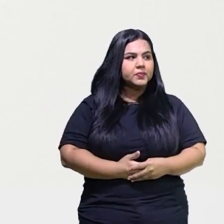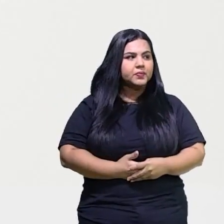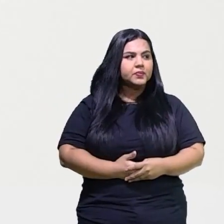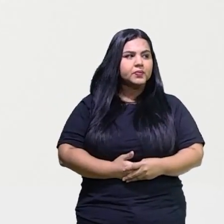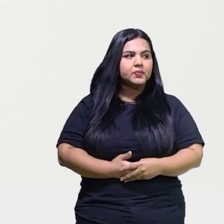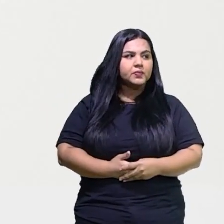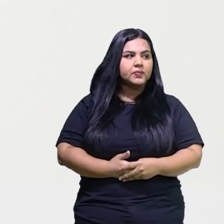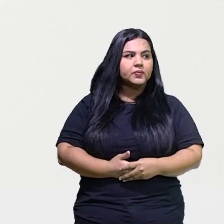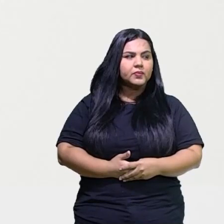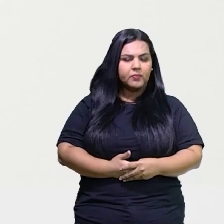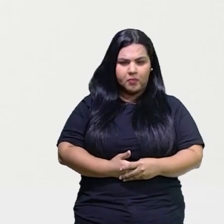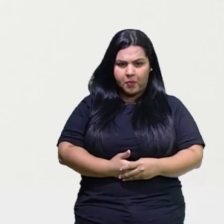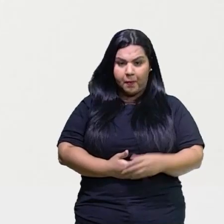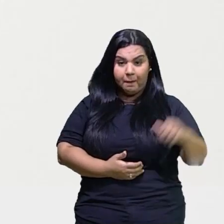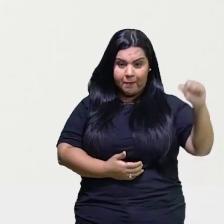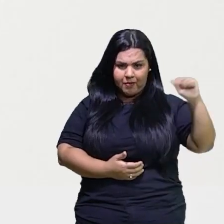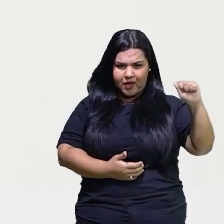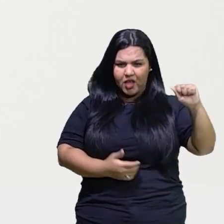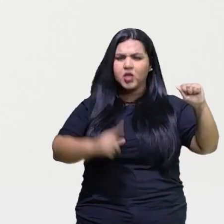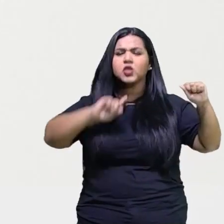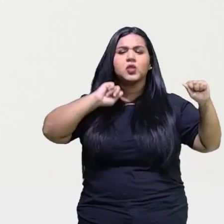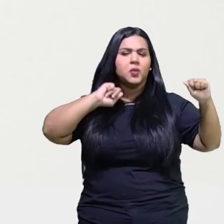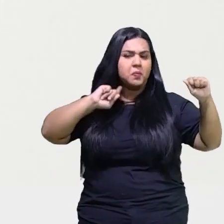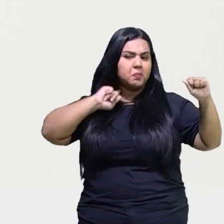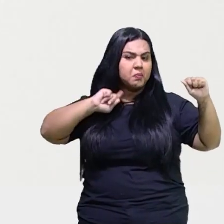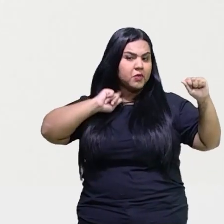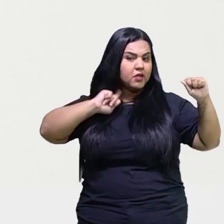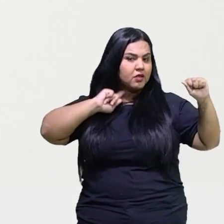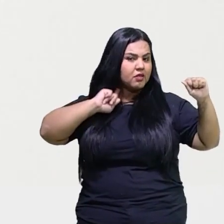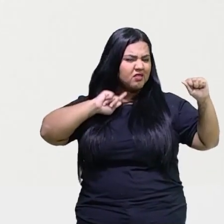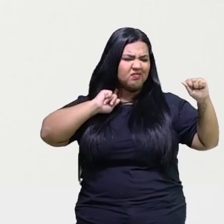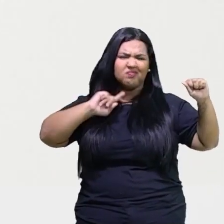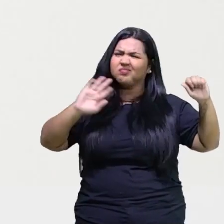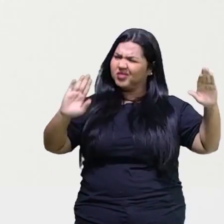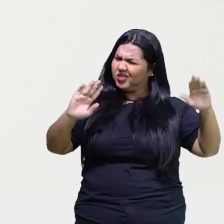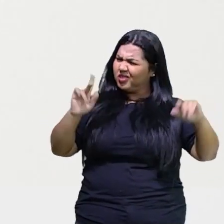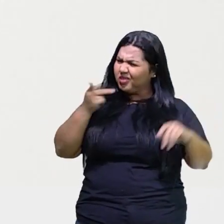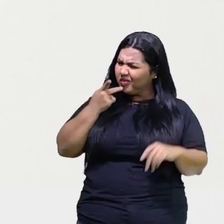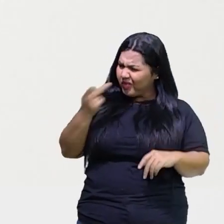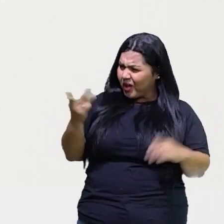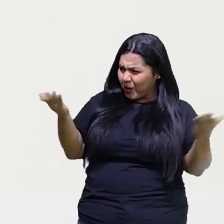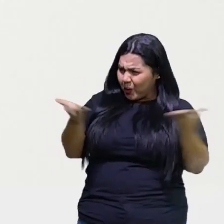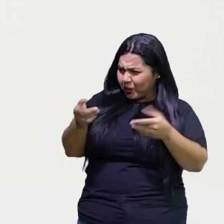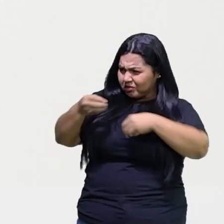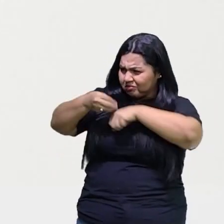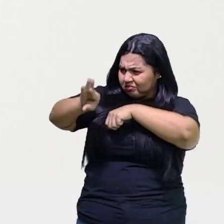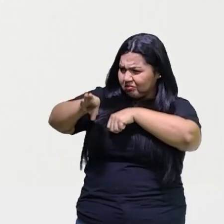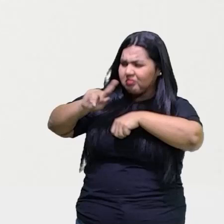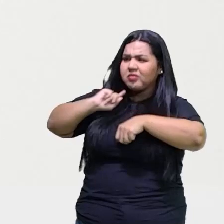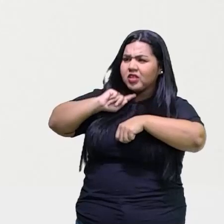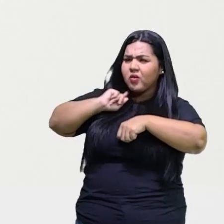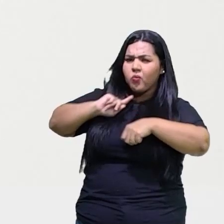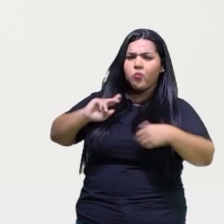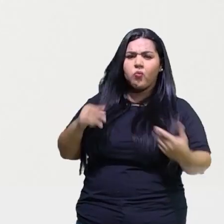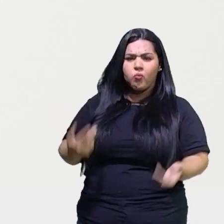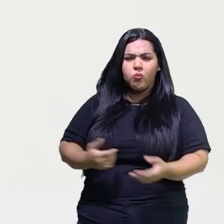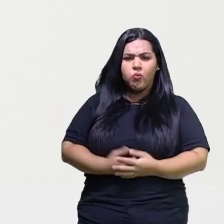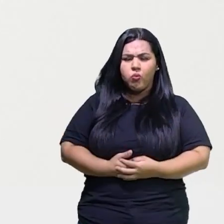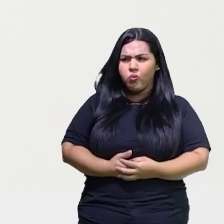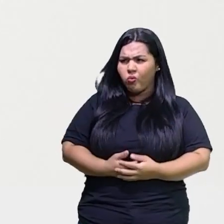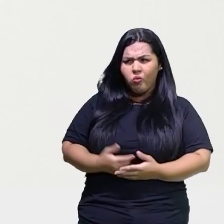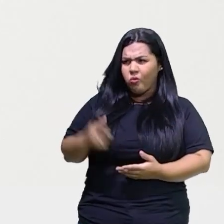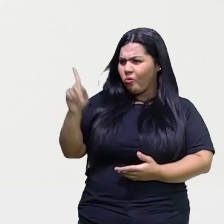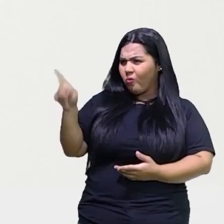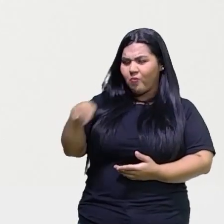gosto. Província Minas Gerais. Gente, eu falei Minas Gerais aqui. Professor, o senhor nunca nem falou em Minas